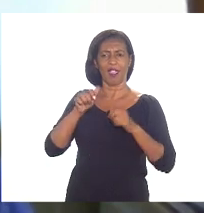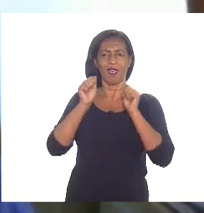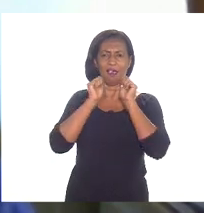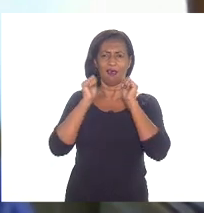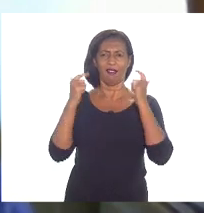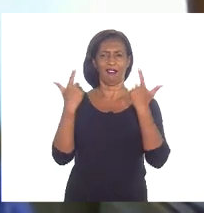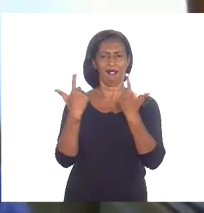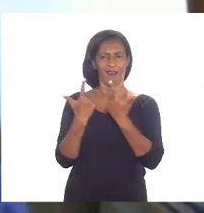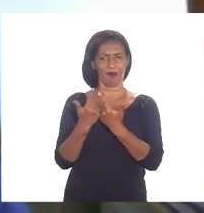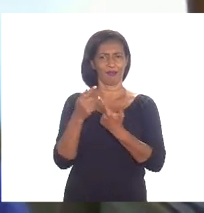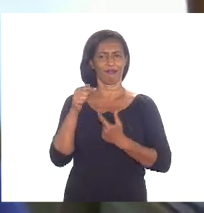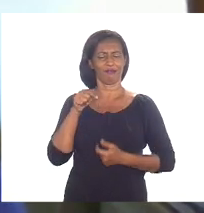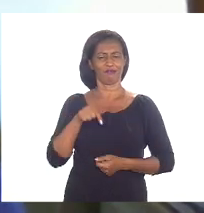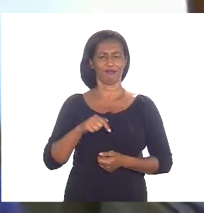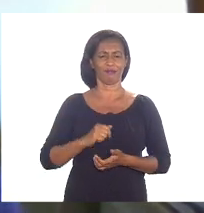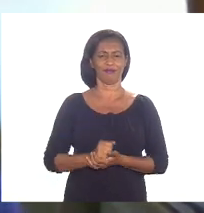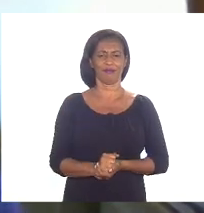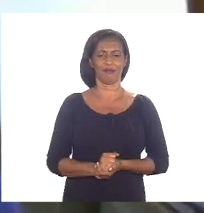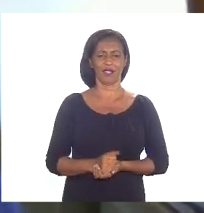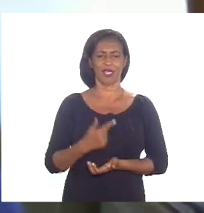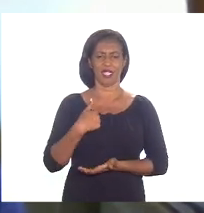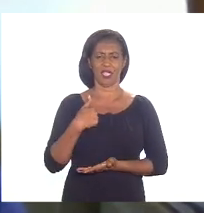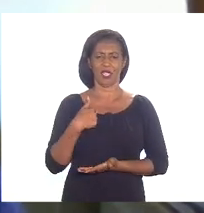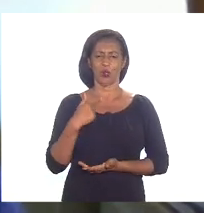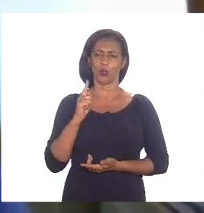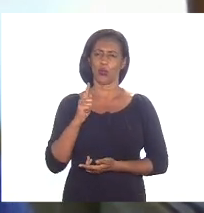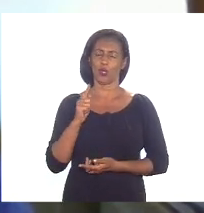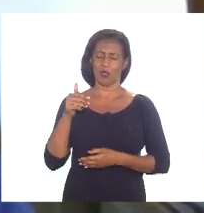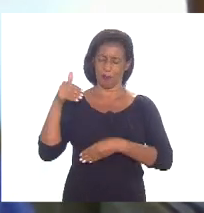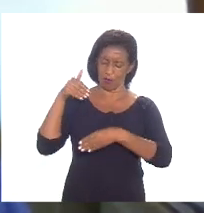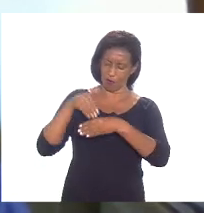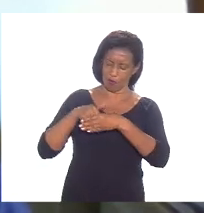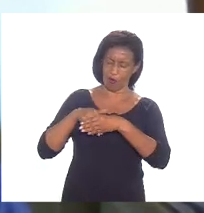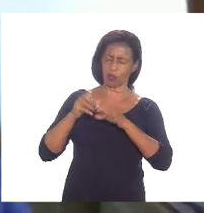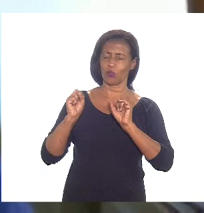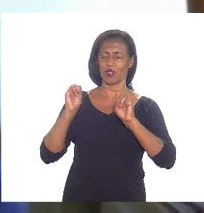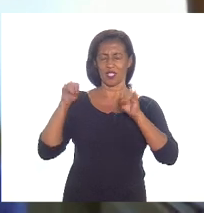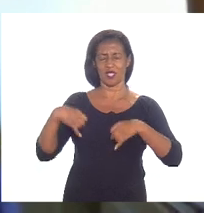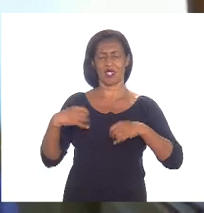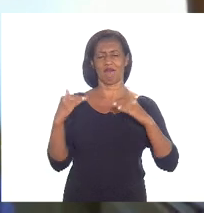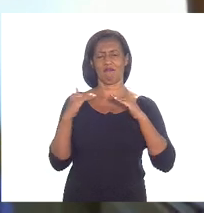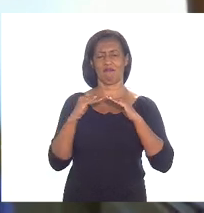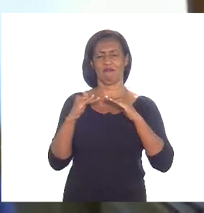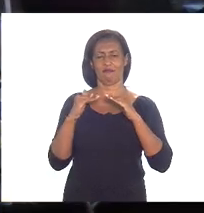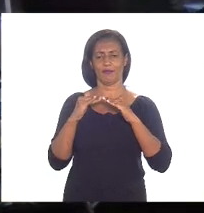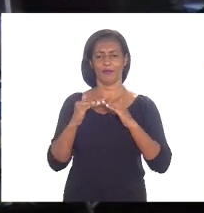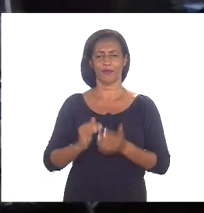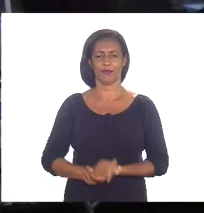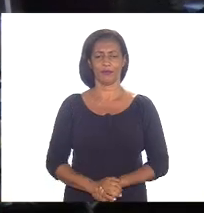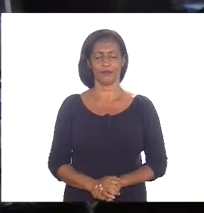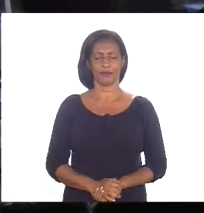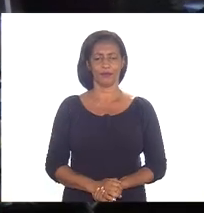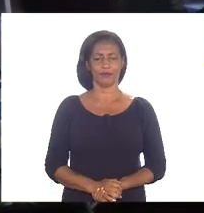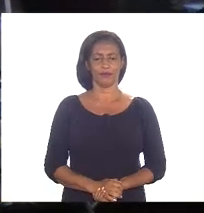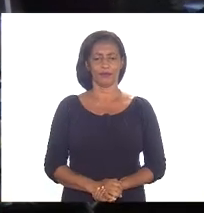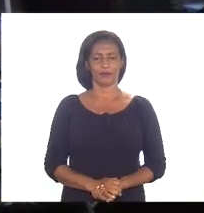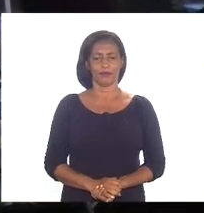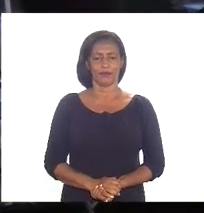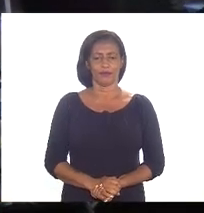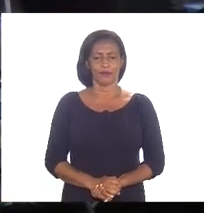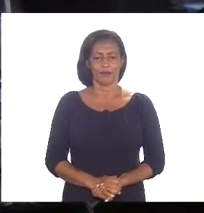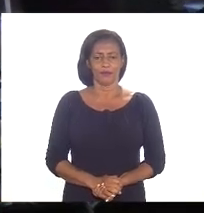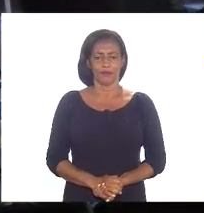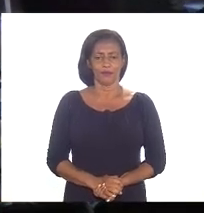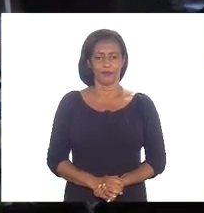Legislativa do Estado do Rio de Janeiro. Então, estou aqui assinalando meu voto sim. Voto favorável, deputado Luiz